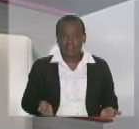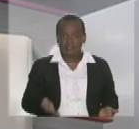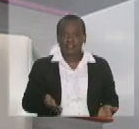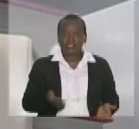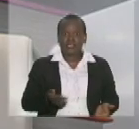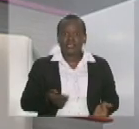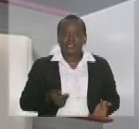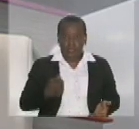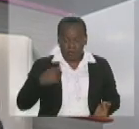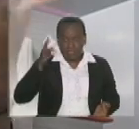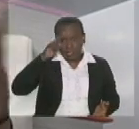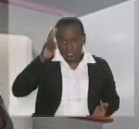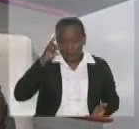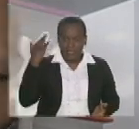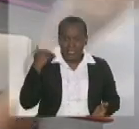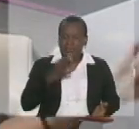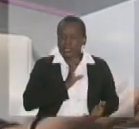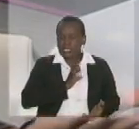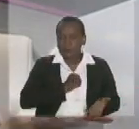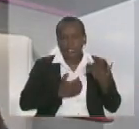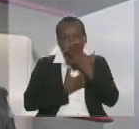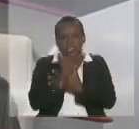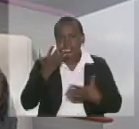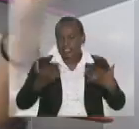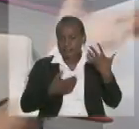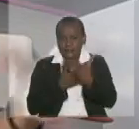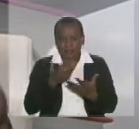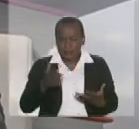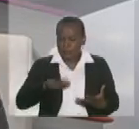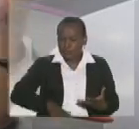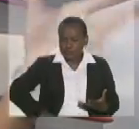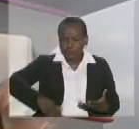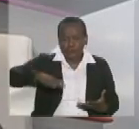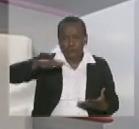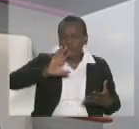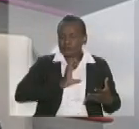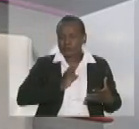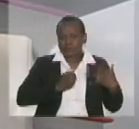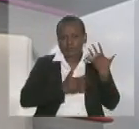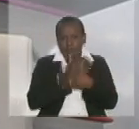sabe? Então, eu lembro que eu adorava cantar, desde pequena eu cantava,